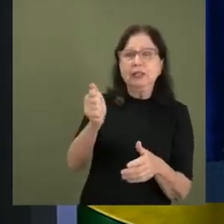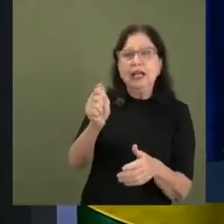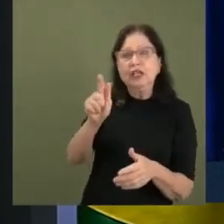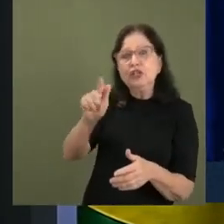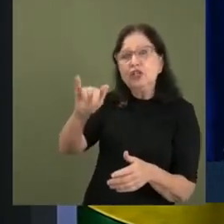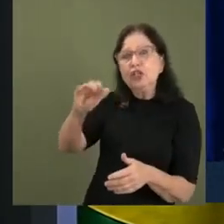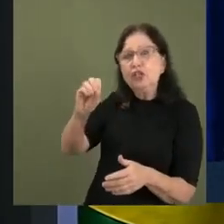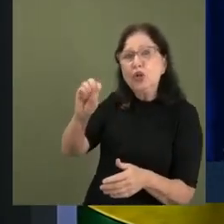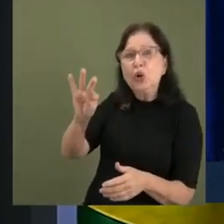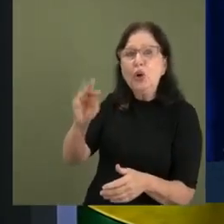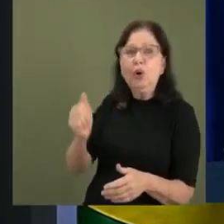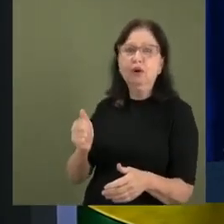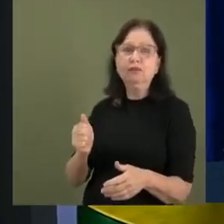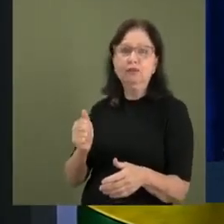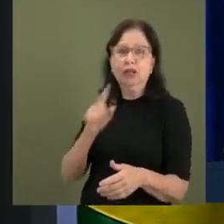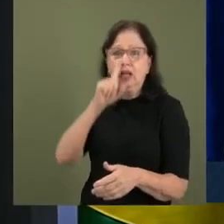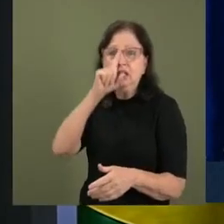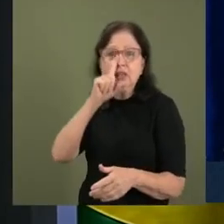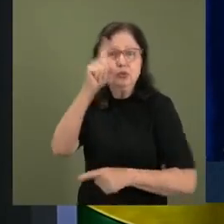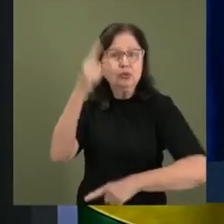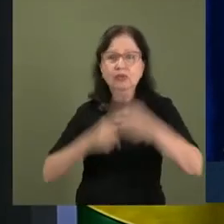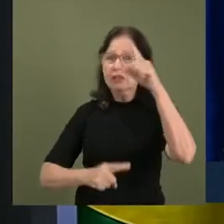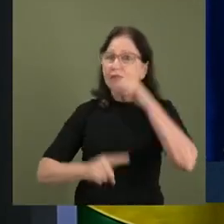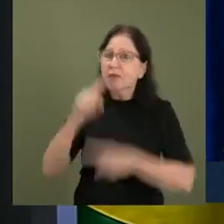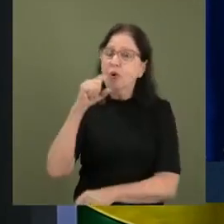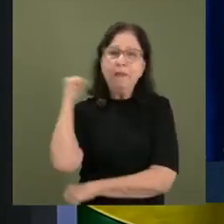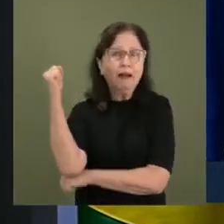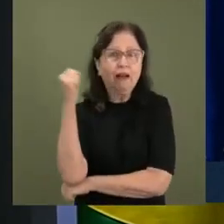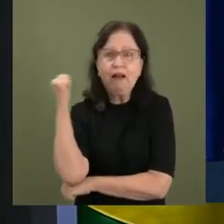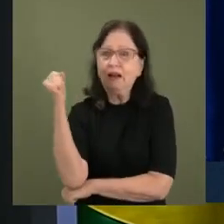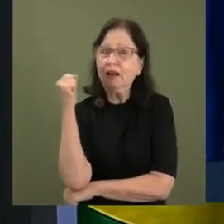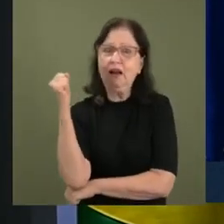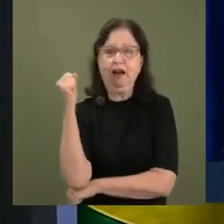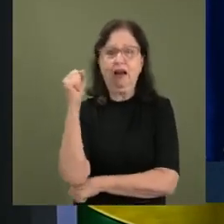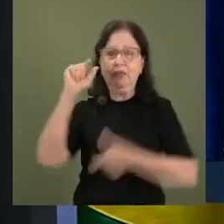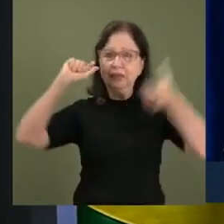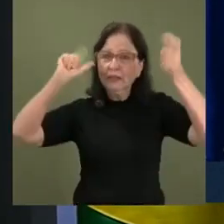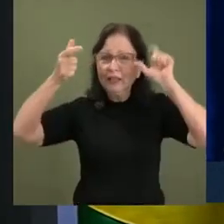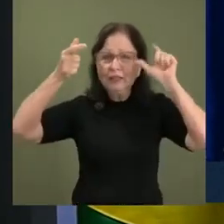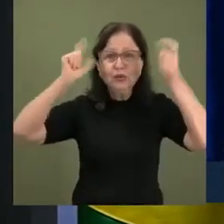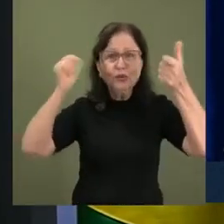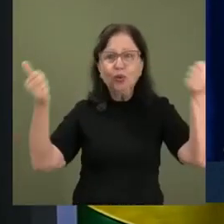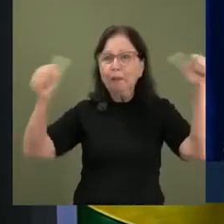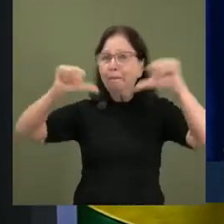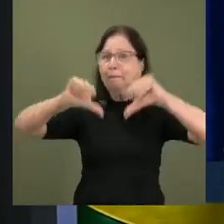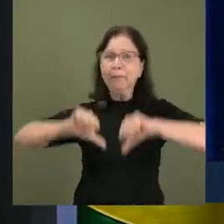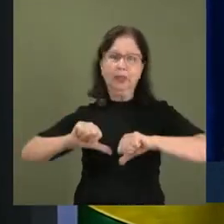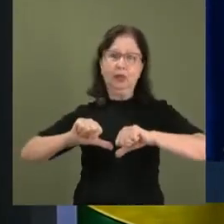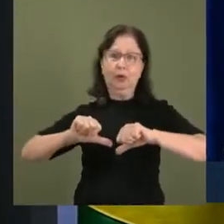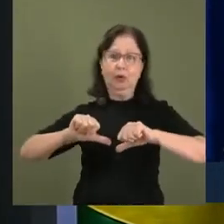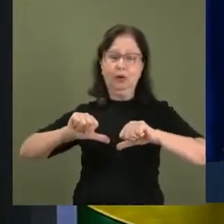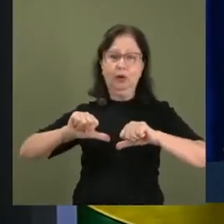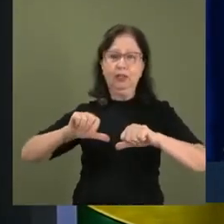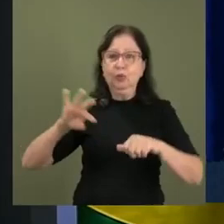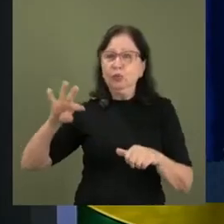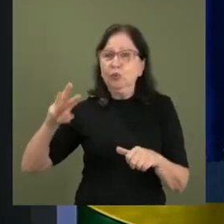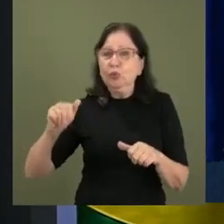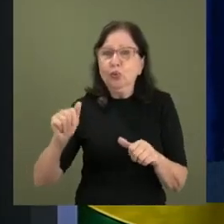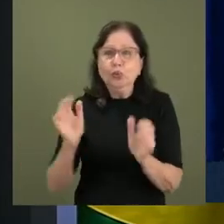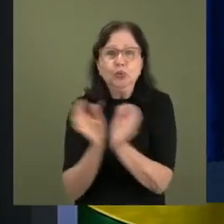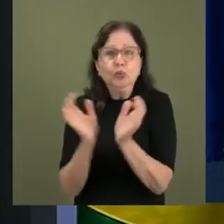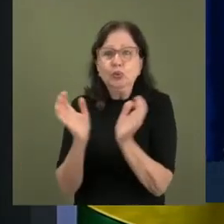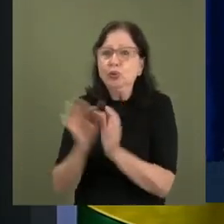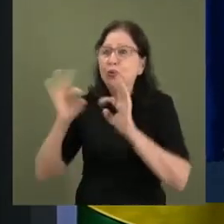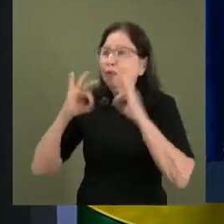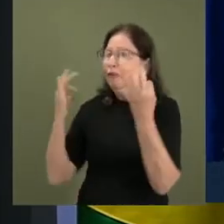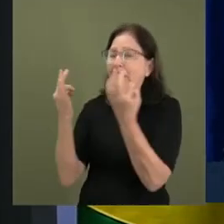Isso significa que o risco de uma ludopatia severa, ele não é um risco só para o sujeito, ele é um risco para a família toda, e a gente conhece muitos casos